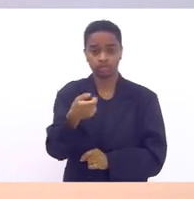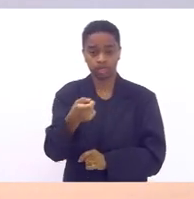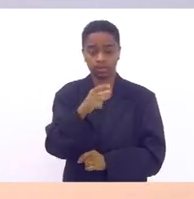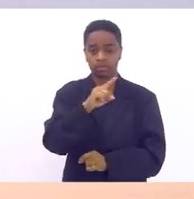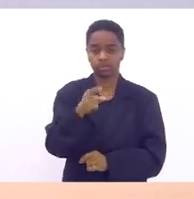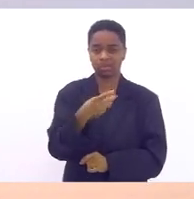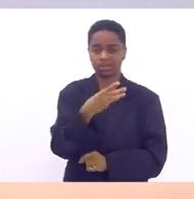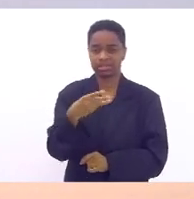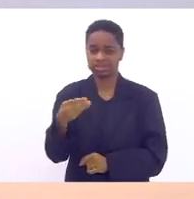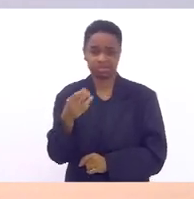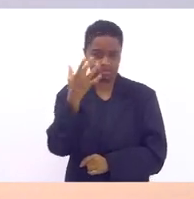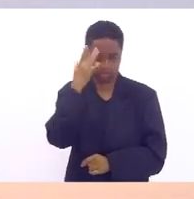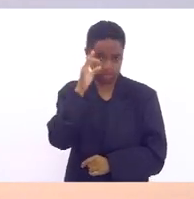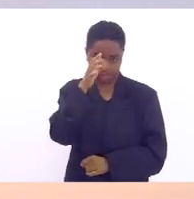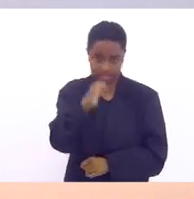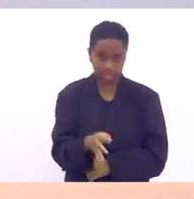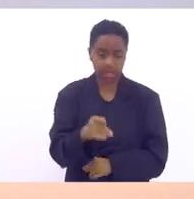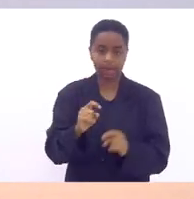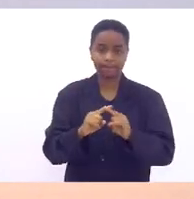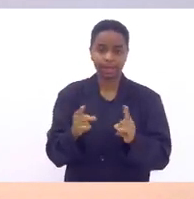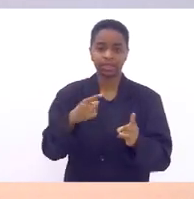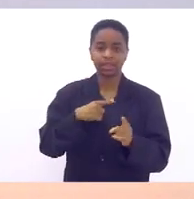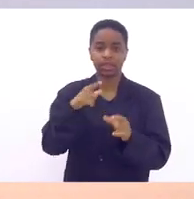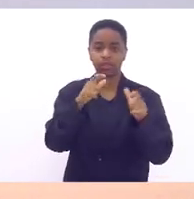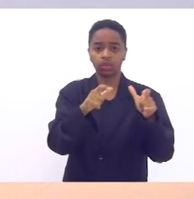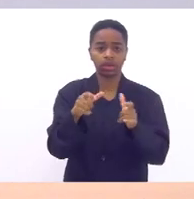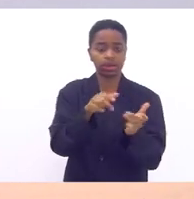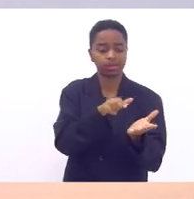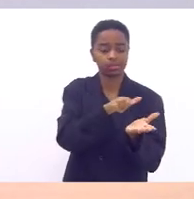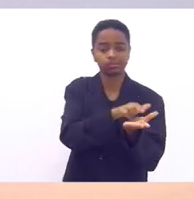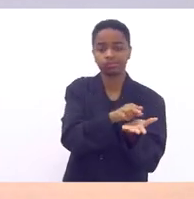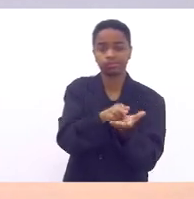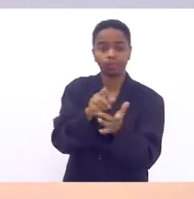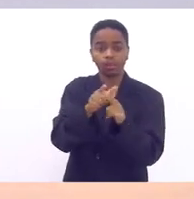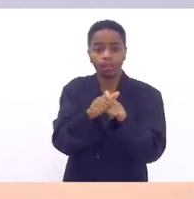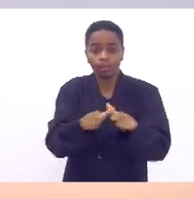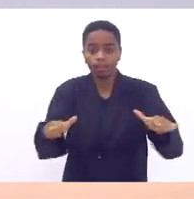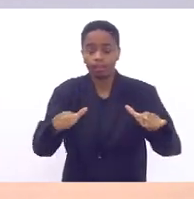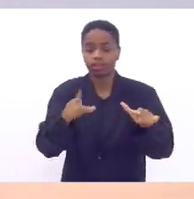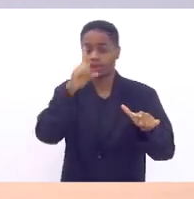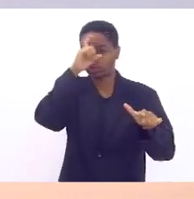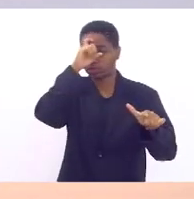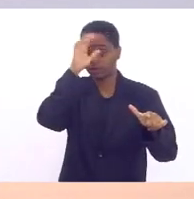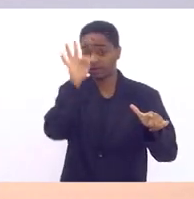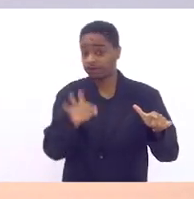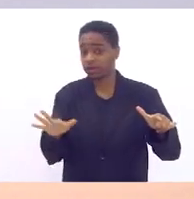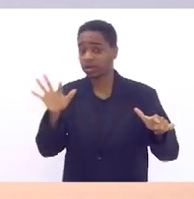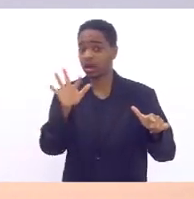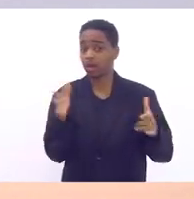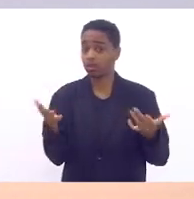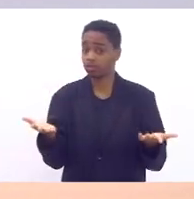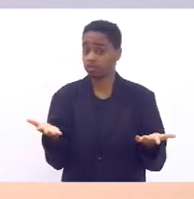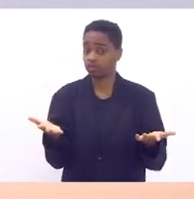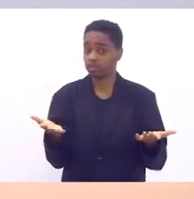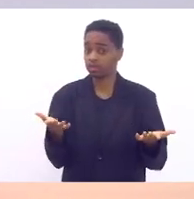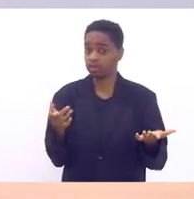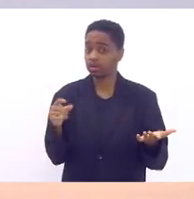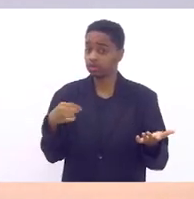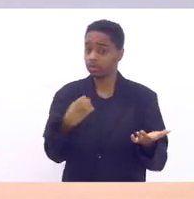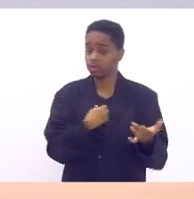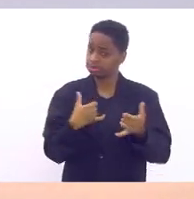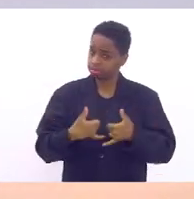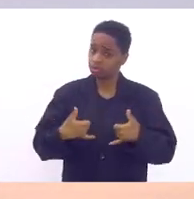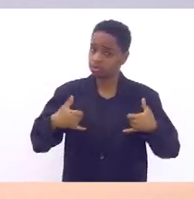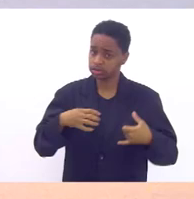muito precisos de leitos não ocupados nos hospitais federais hospitais federais dos qual nós temos muito